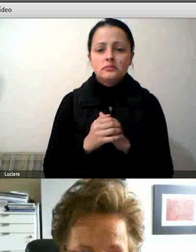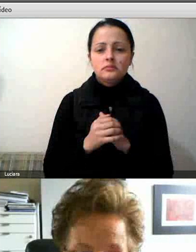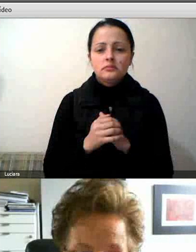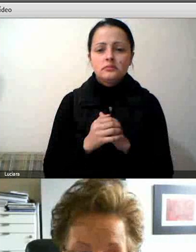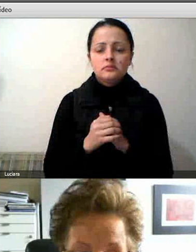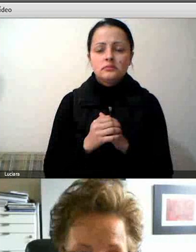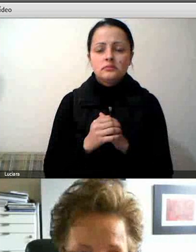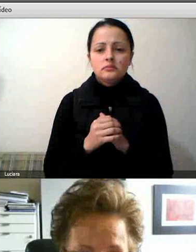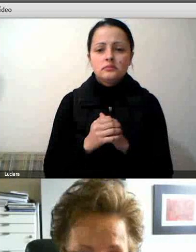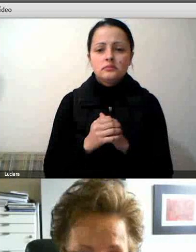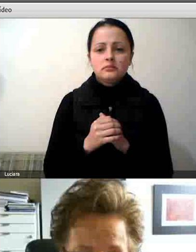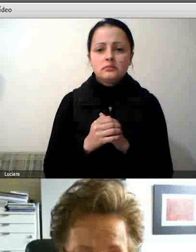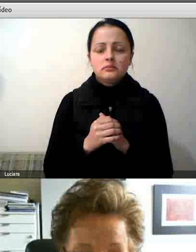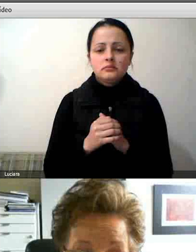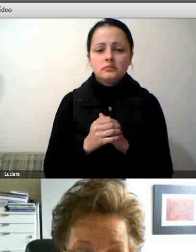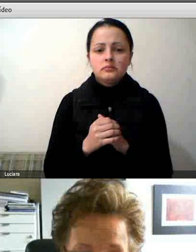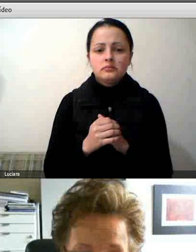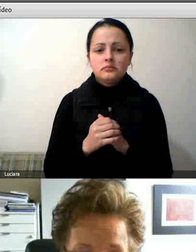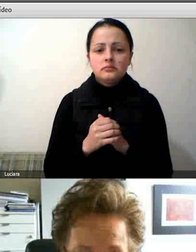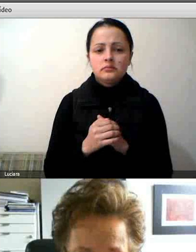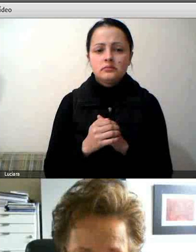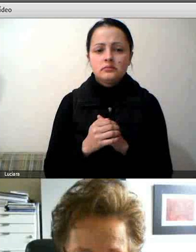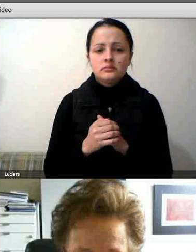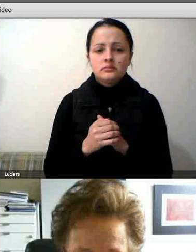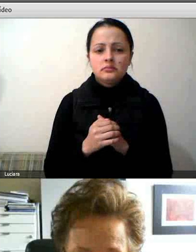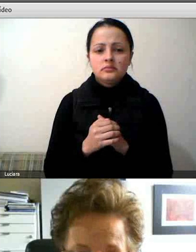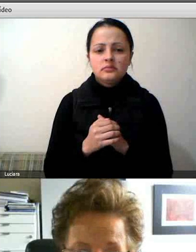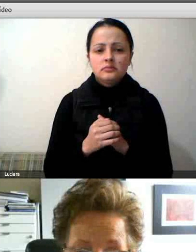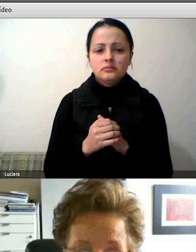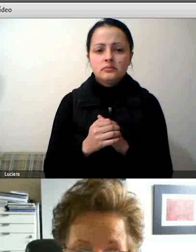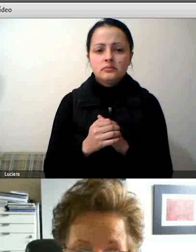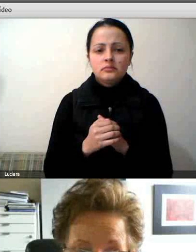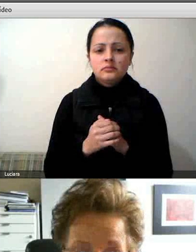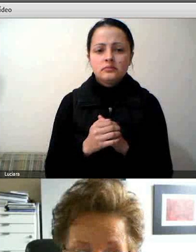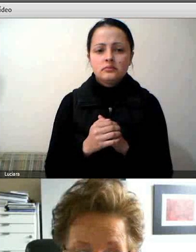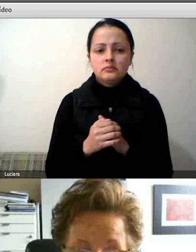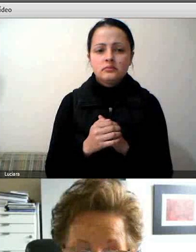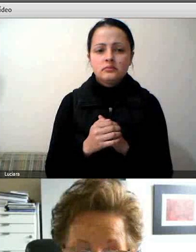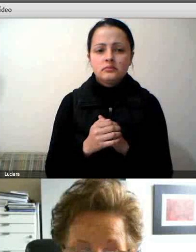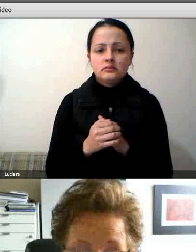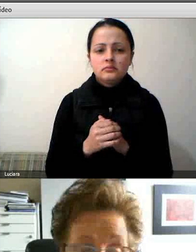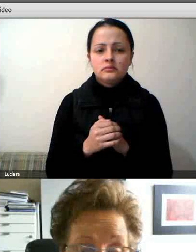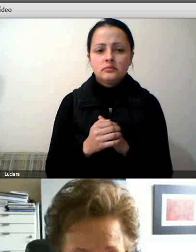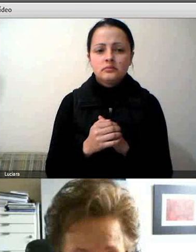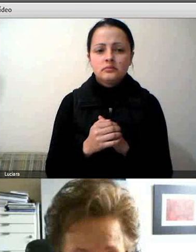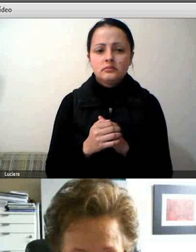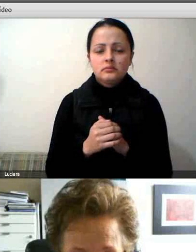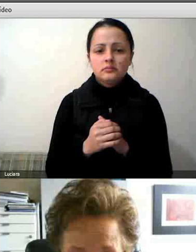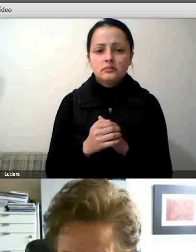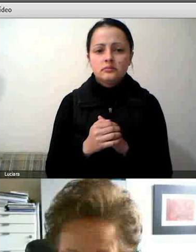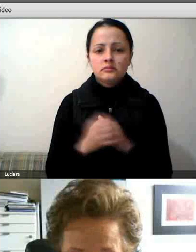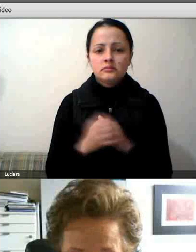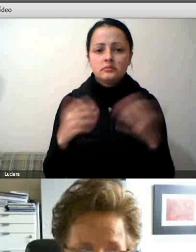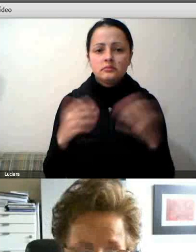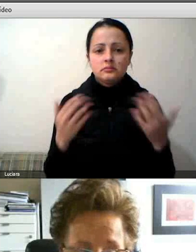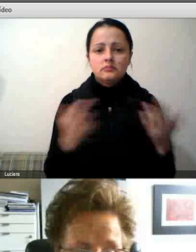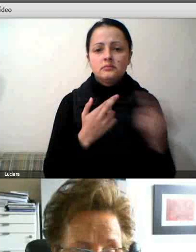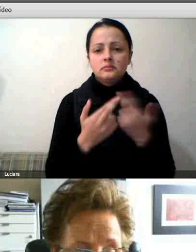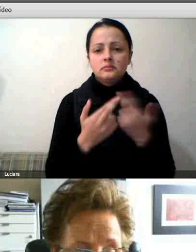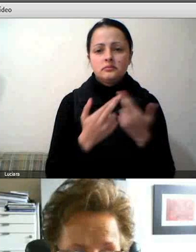analógica amplia a consciência e vai ajudar para a construção da cultura da paz. Então vamos